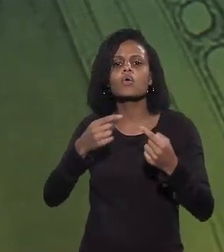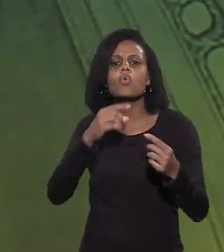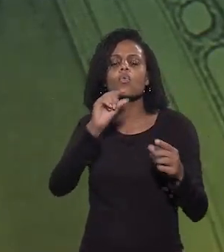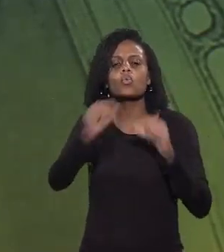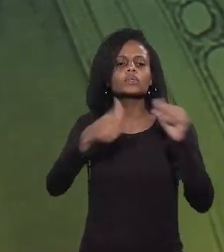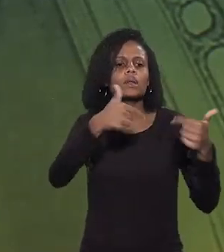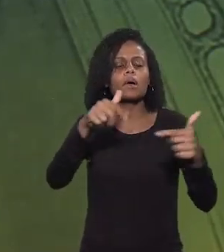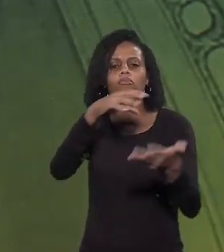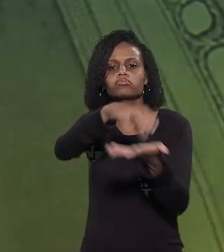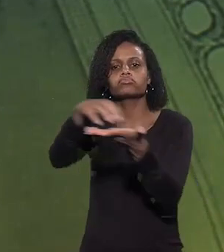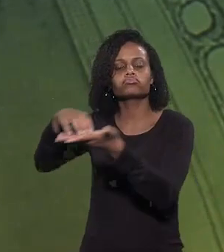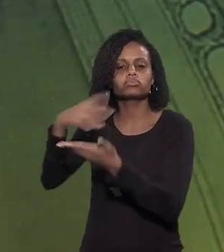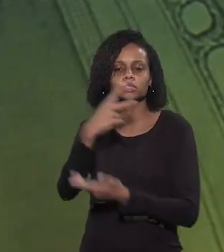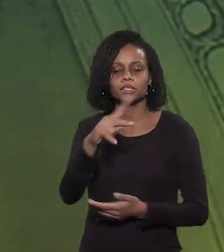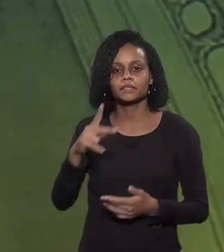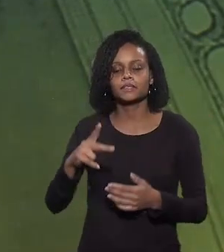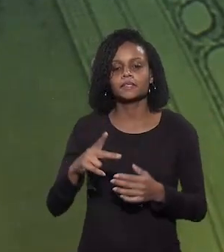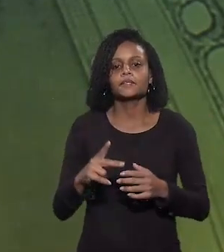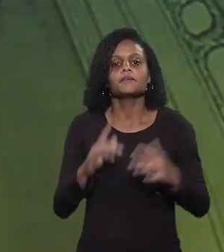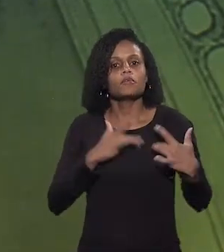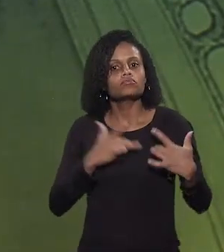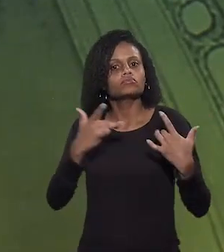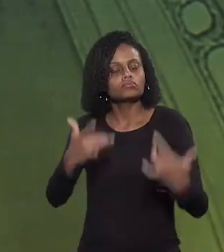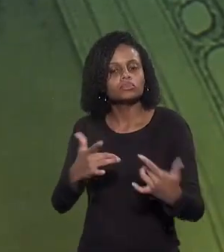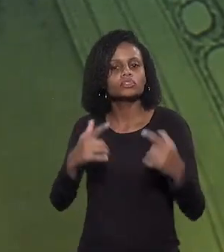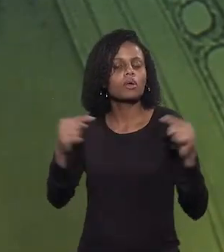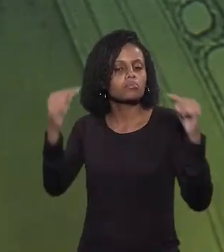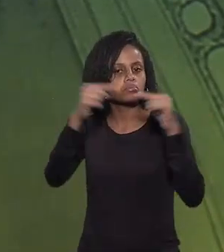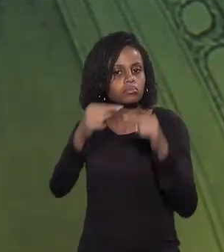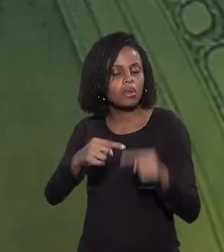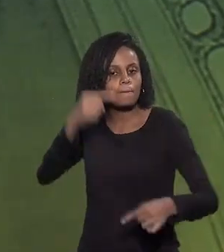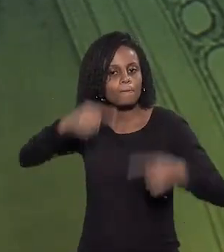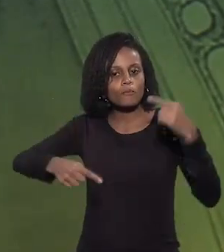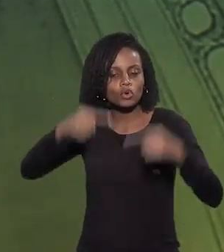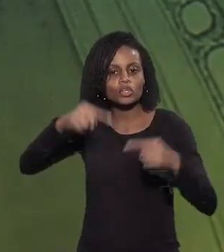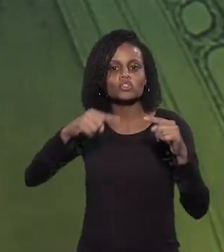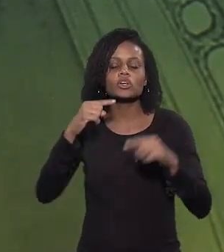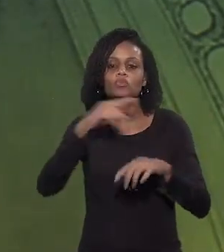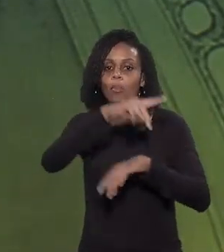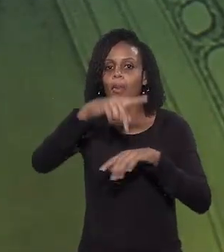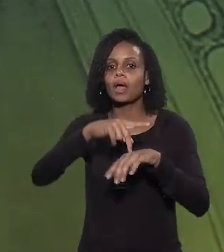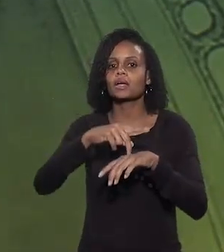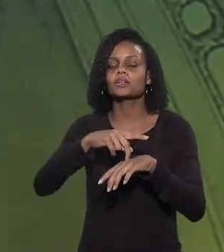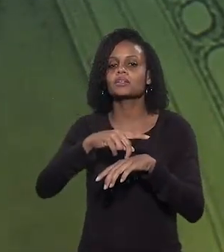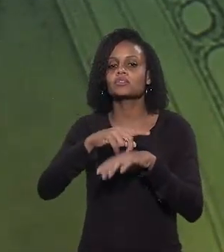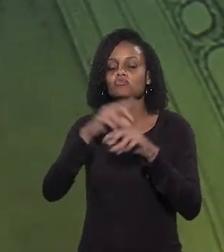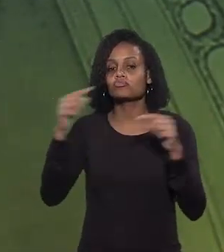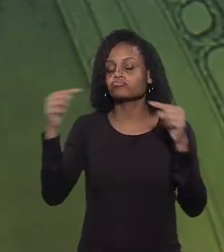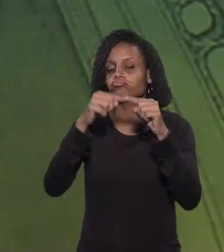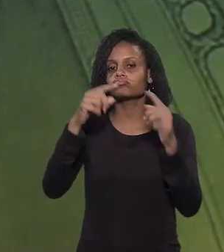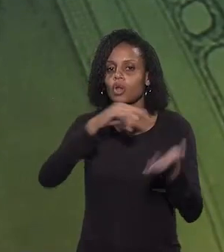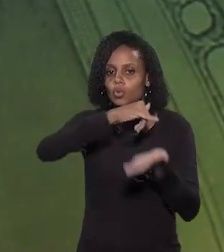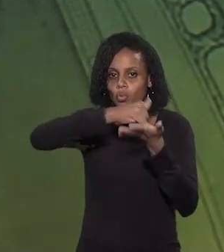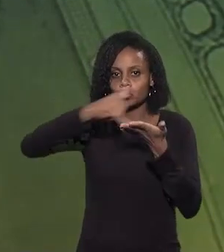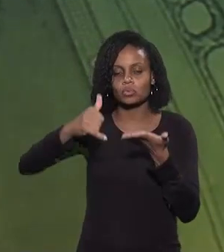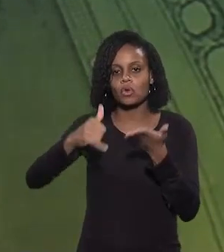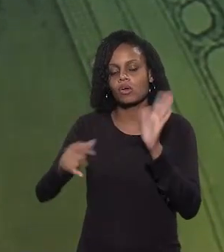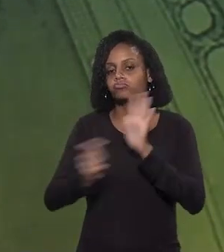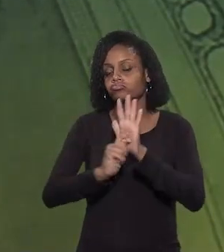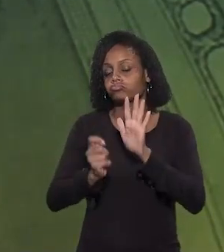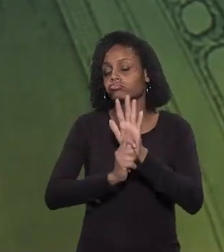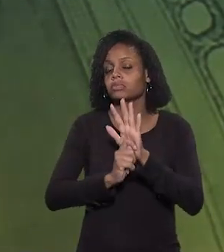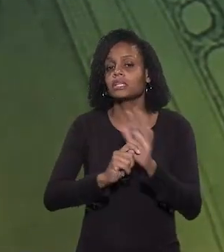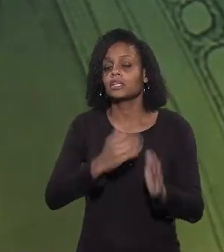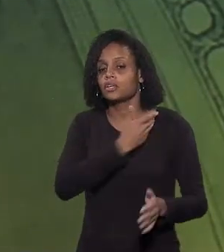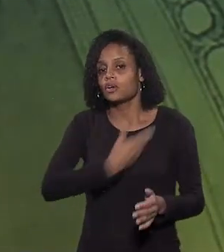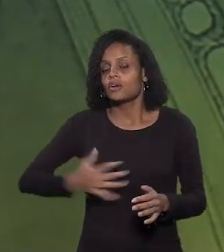por essas instituições. A iniciativa está afinada com a Política Nacional sobre Drogas anunciada pelo governo